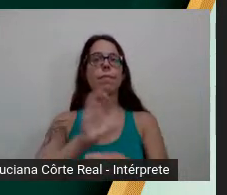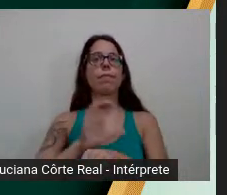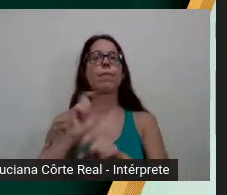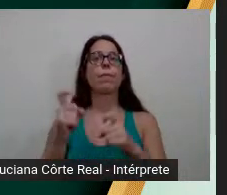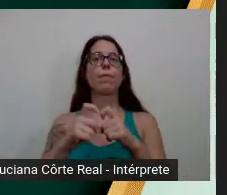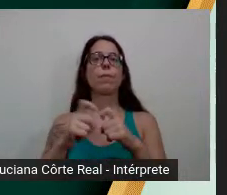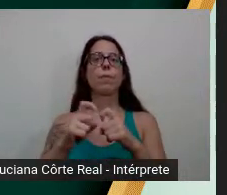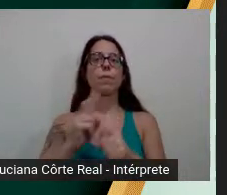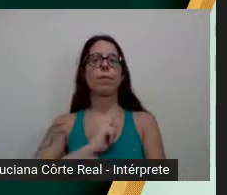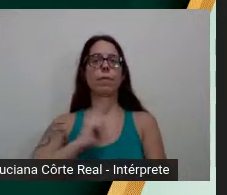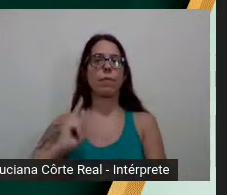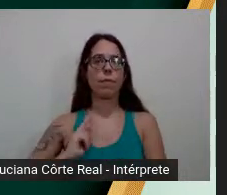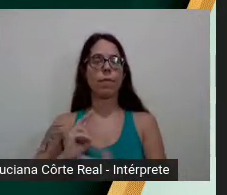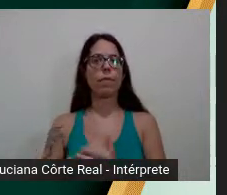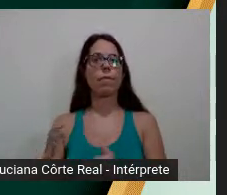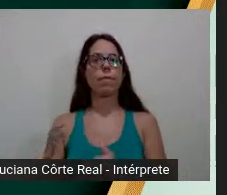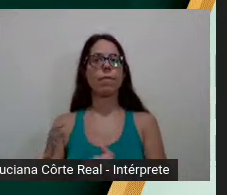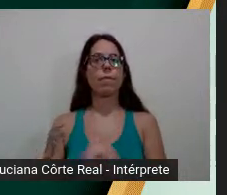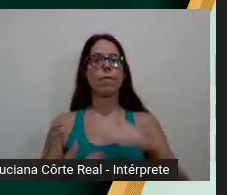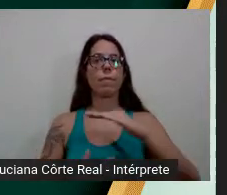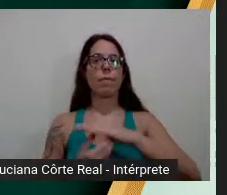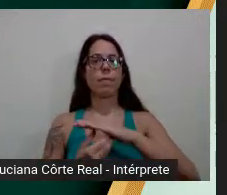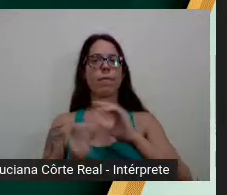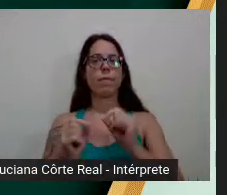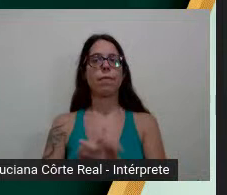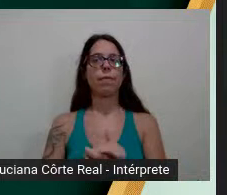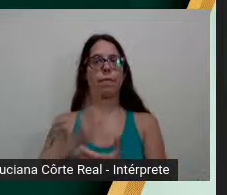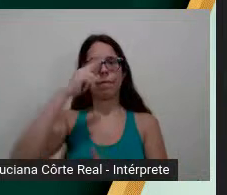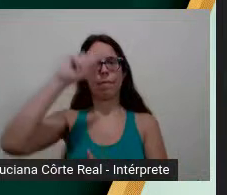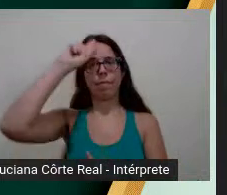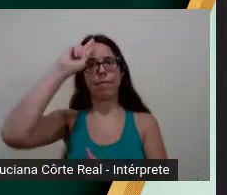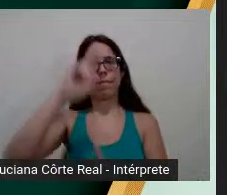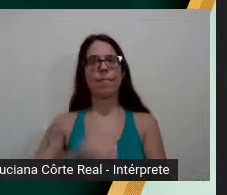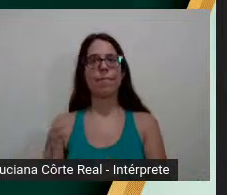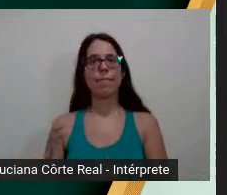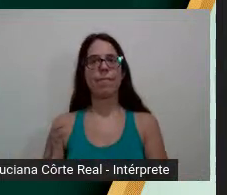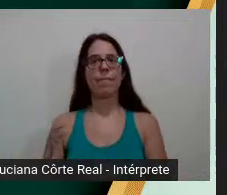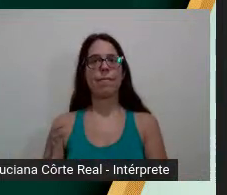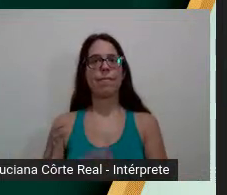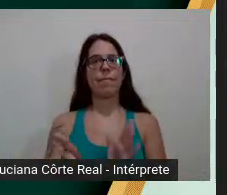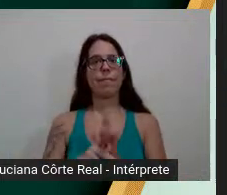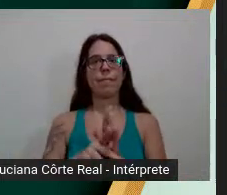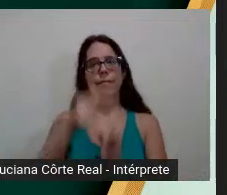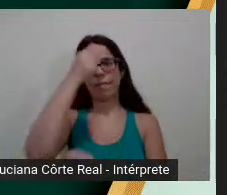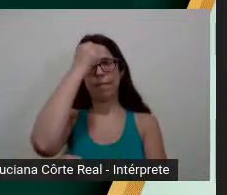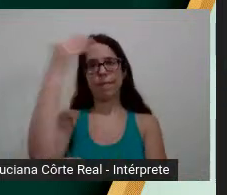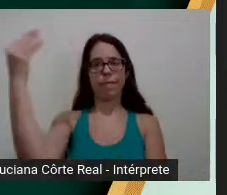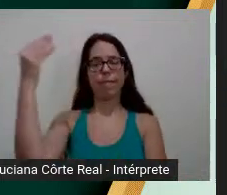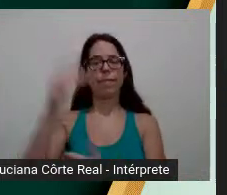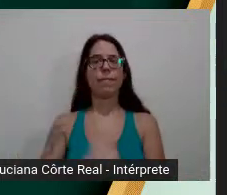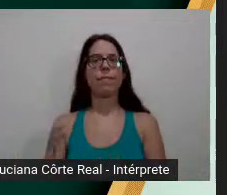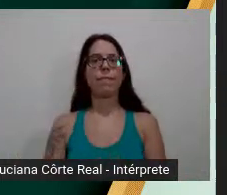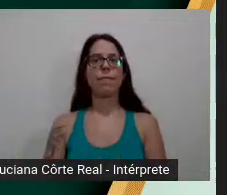Medicina Veterinária do campus Uruguaiana da Universidade Federal do Pampa.